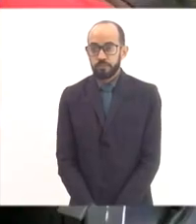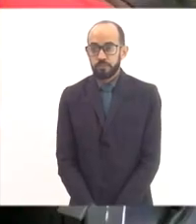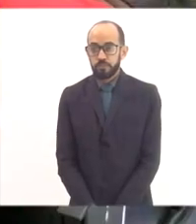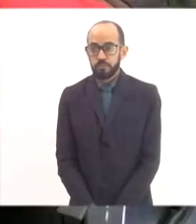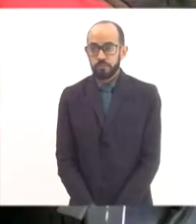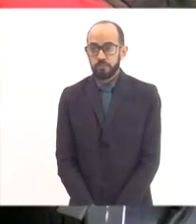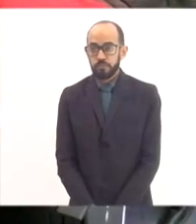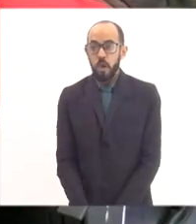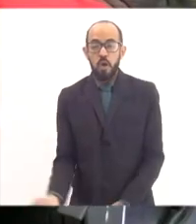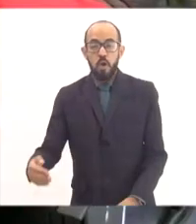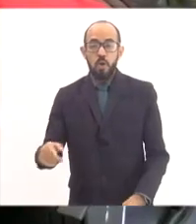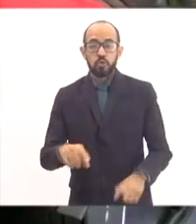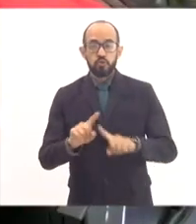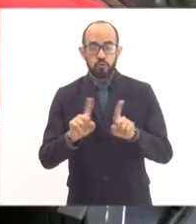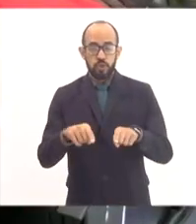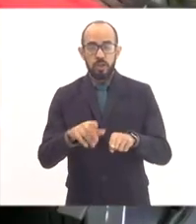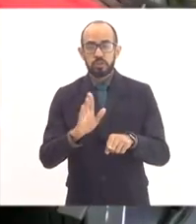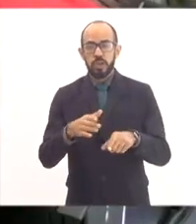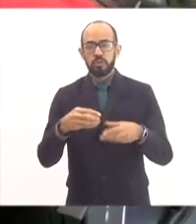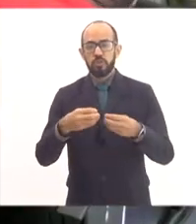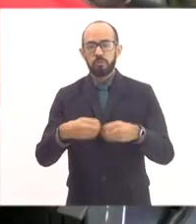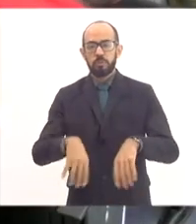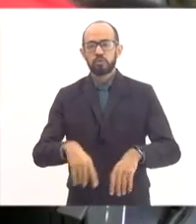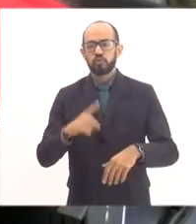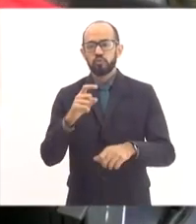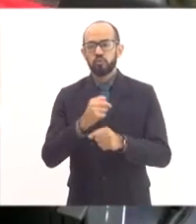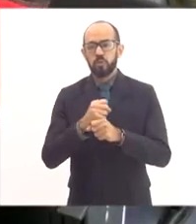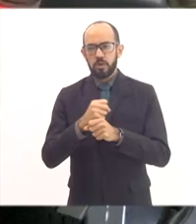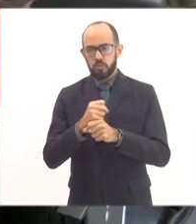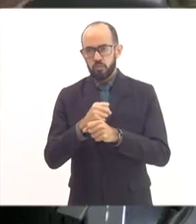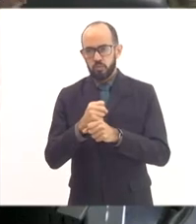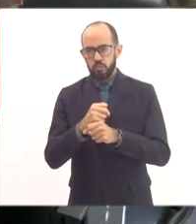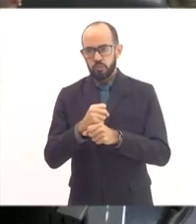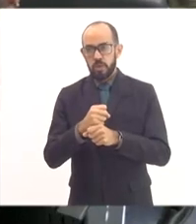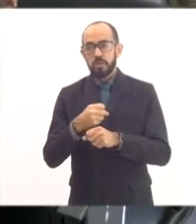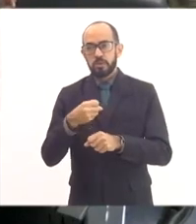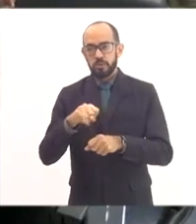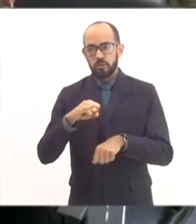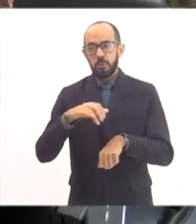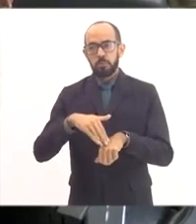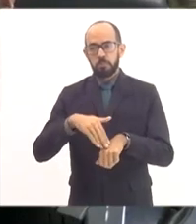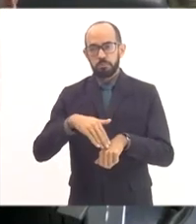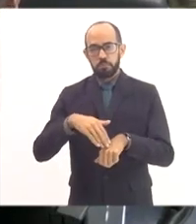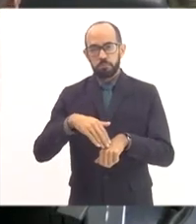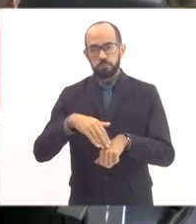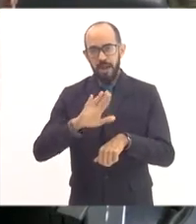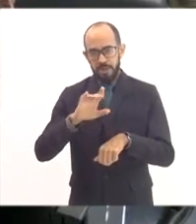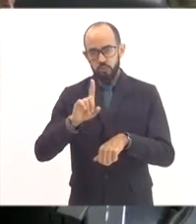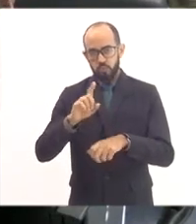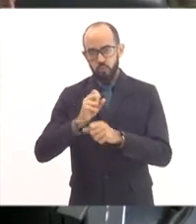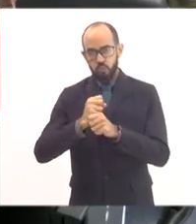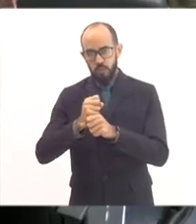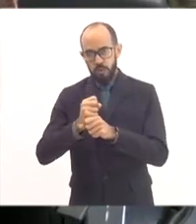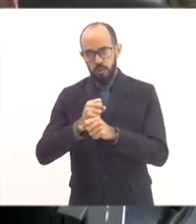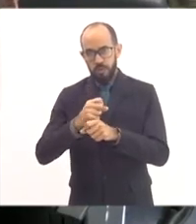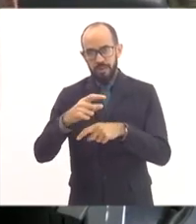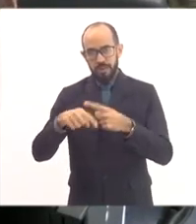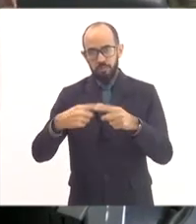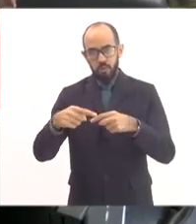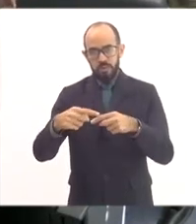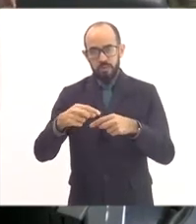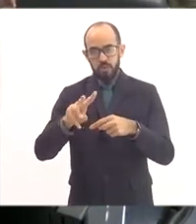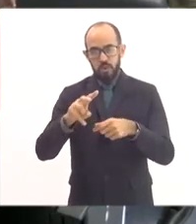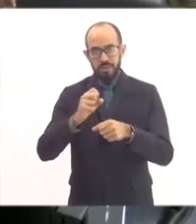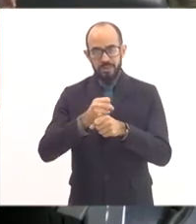Já foram prejudicados em um ano. Então, com mais um ano sendo prejudicados, se daqui a 2 anos tiver Chuai, os